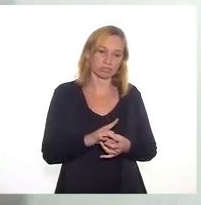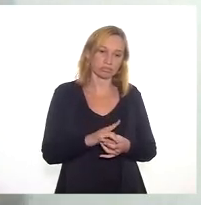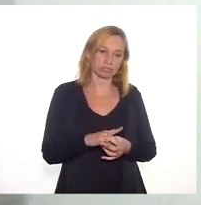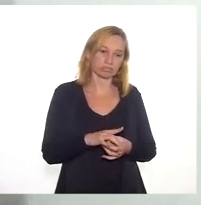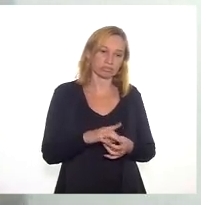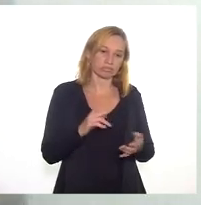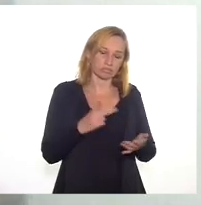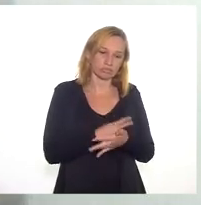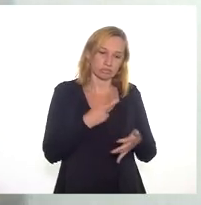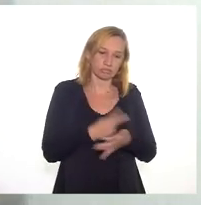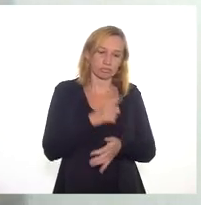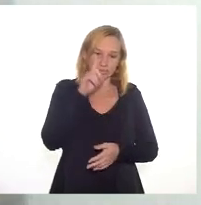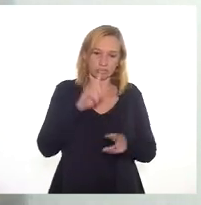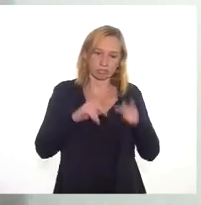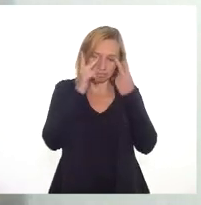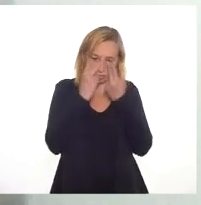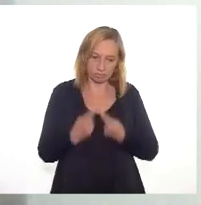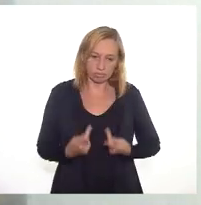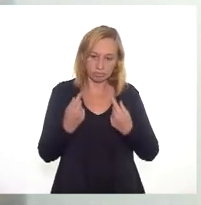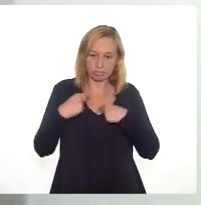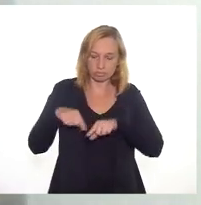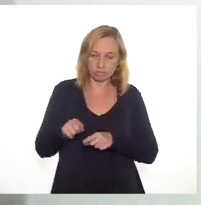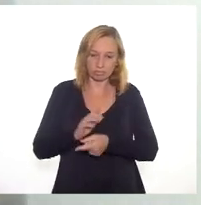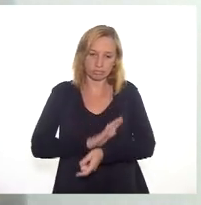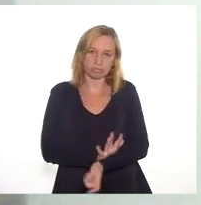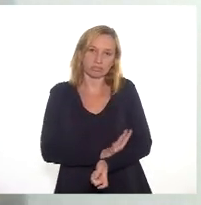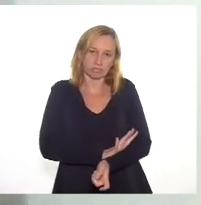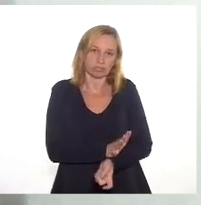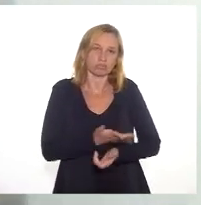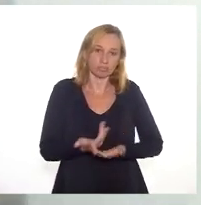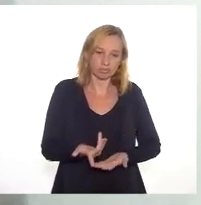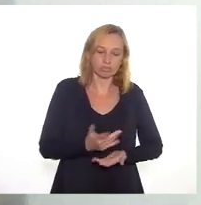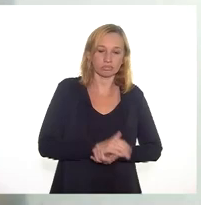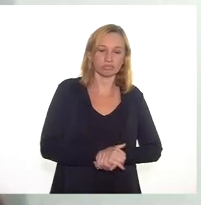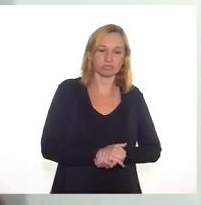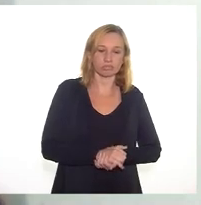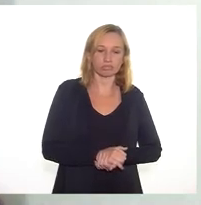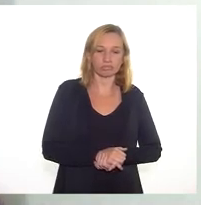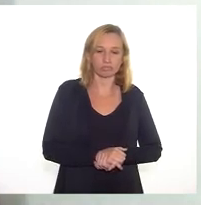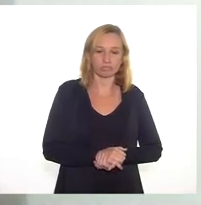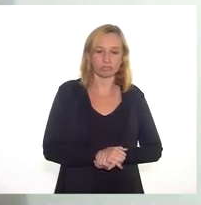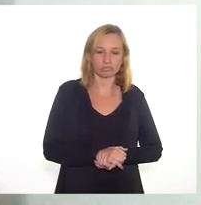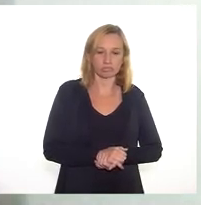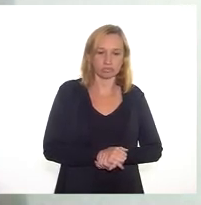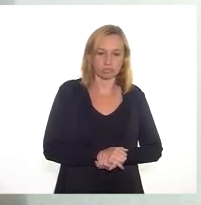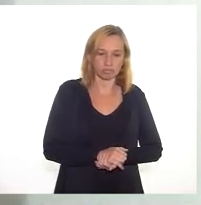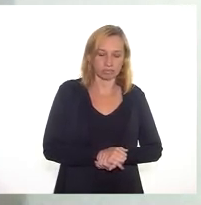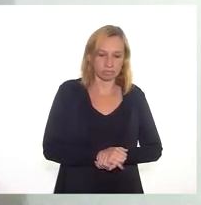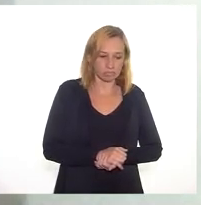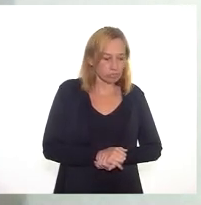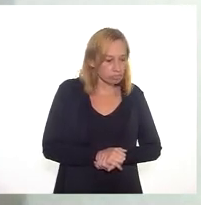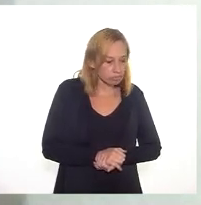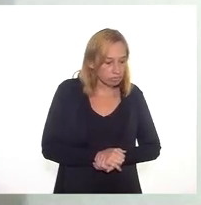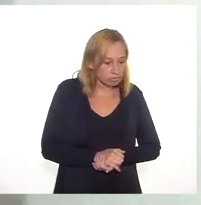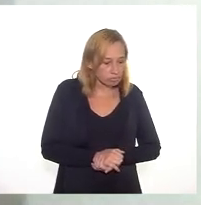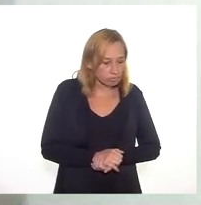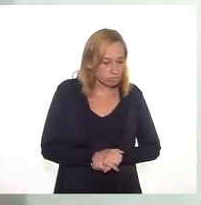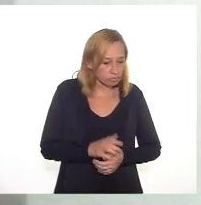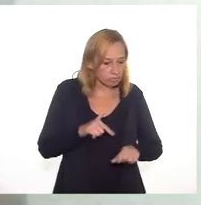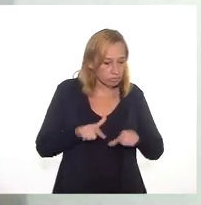humanos sustentaram o racismo. Né? Mesmo o processo da invasão das terras brasileiras, da imposição do